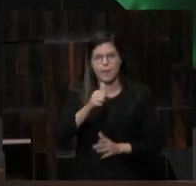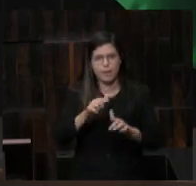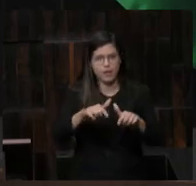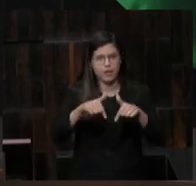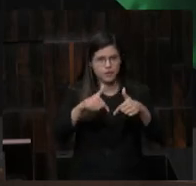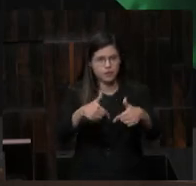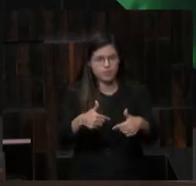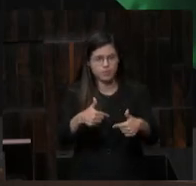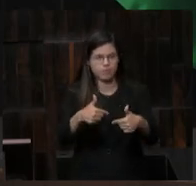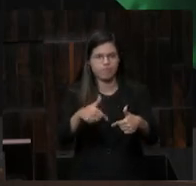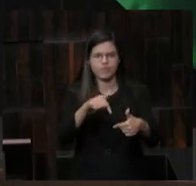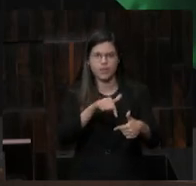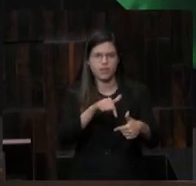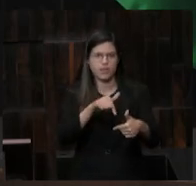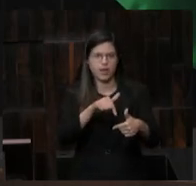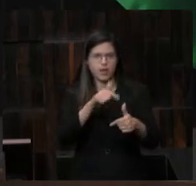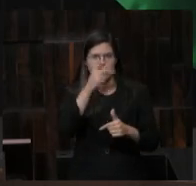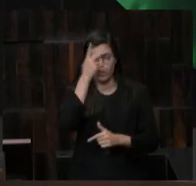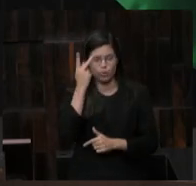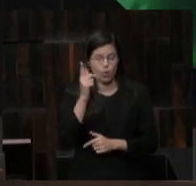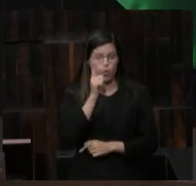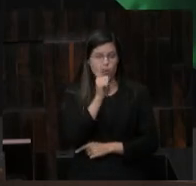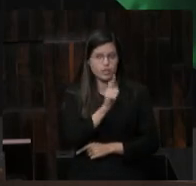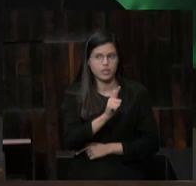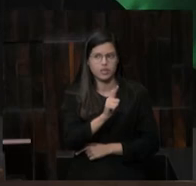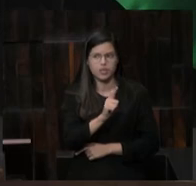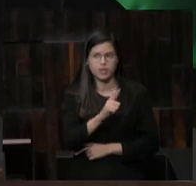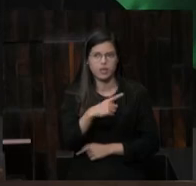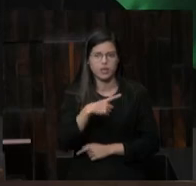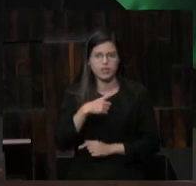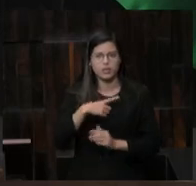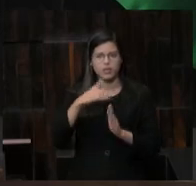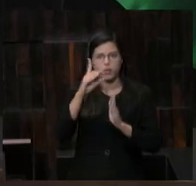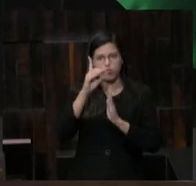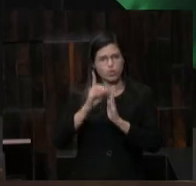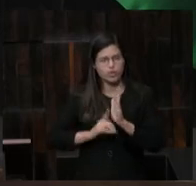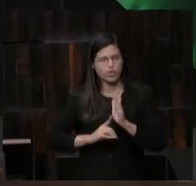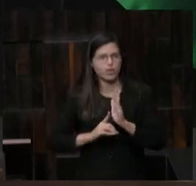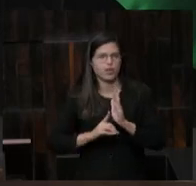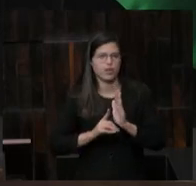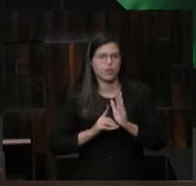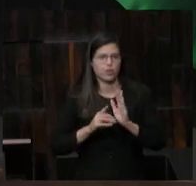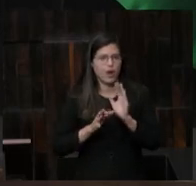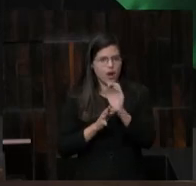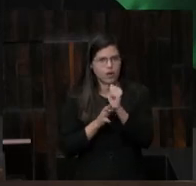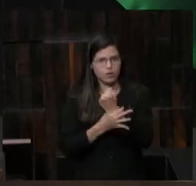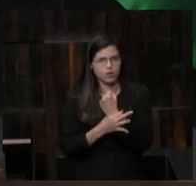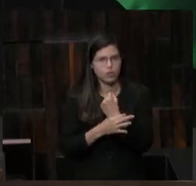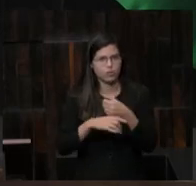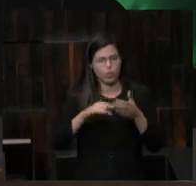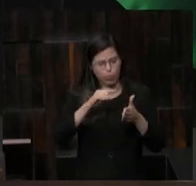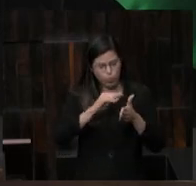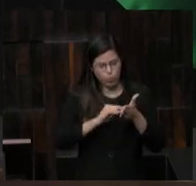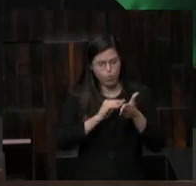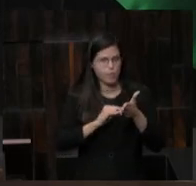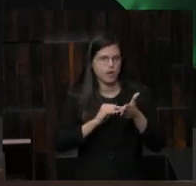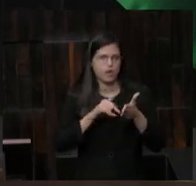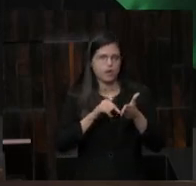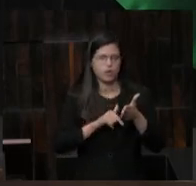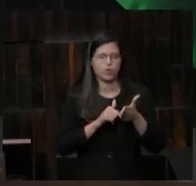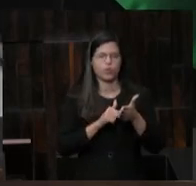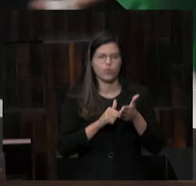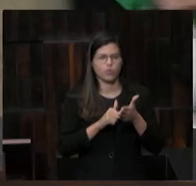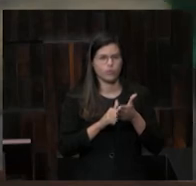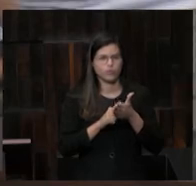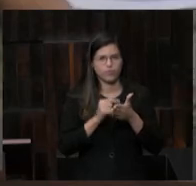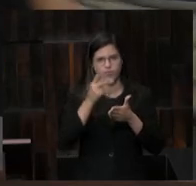para que ele consiga ter os seus direitos adquiridos, através de um documento, e essa pessoa